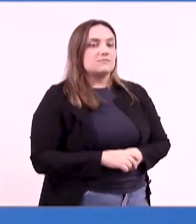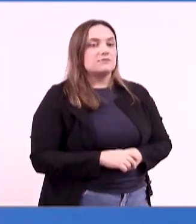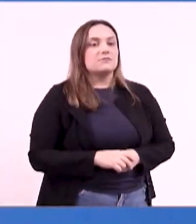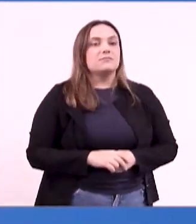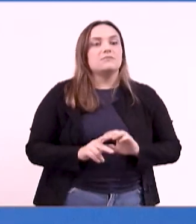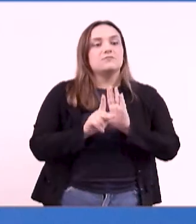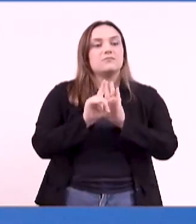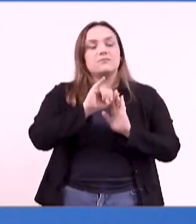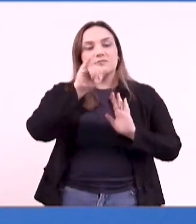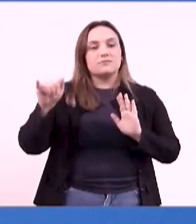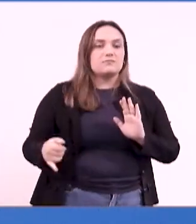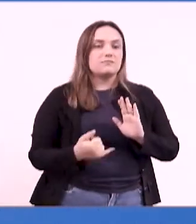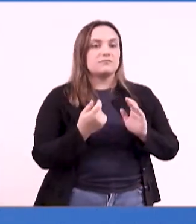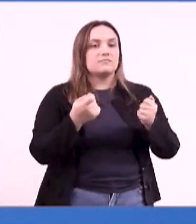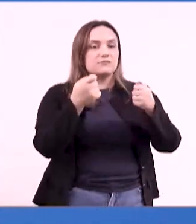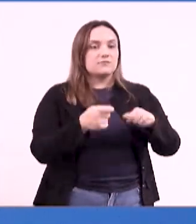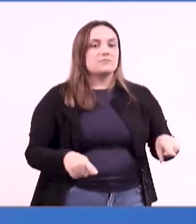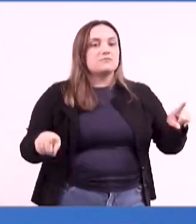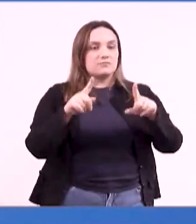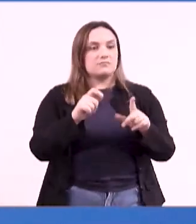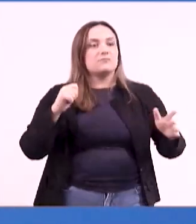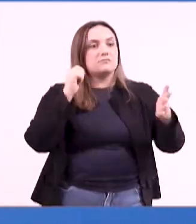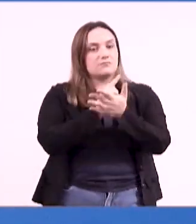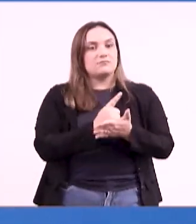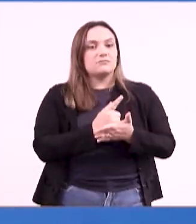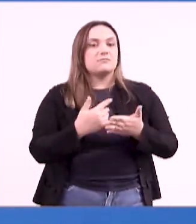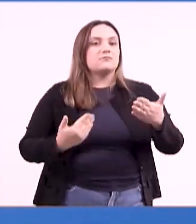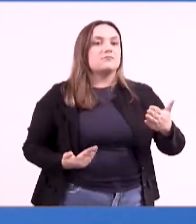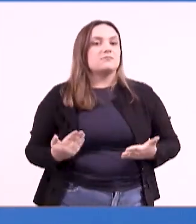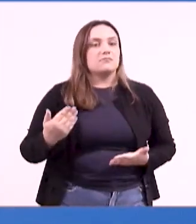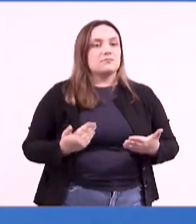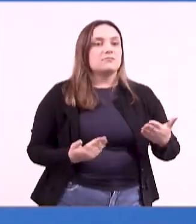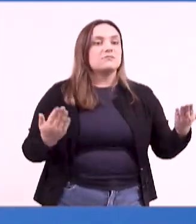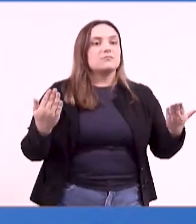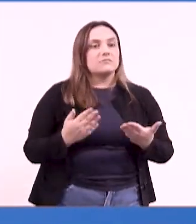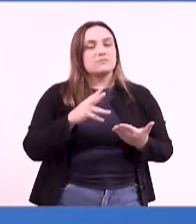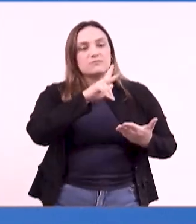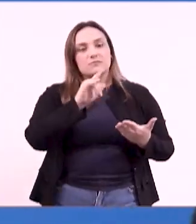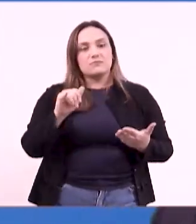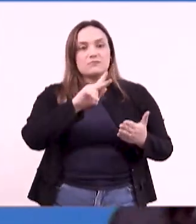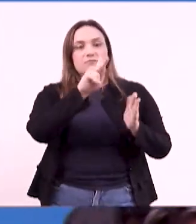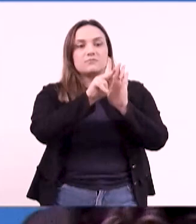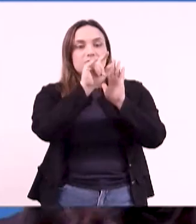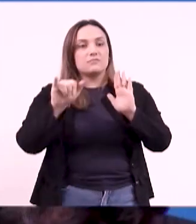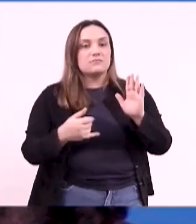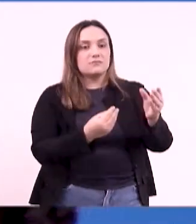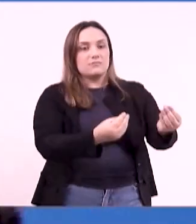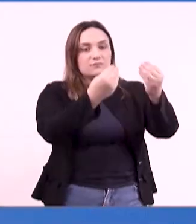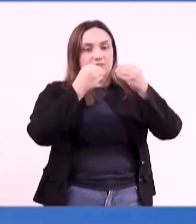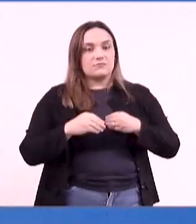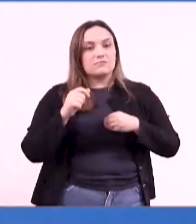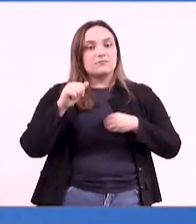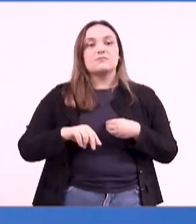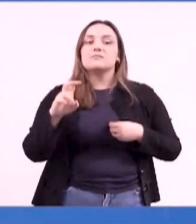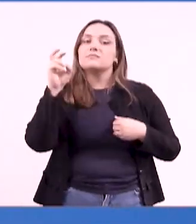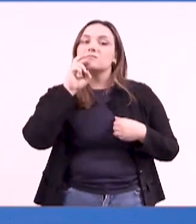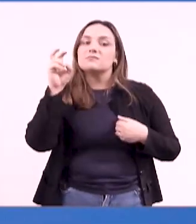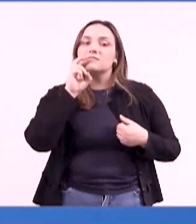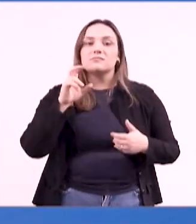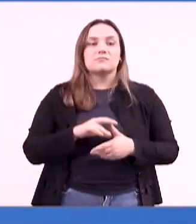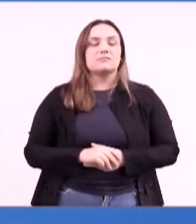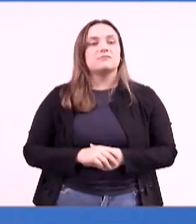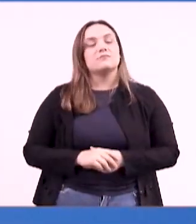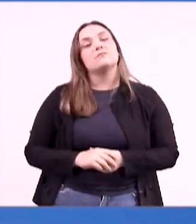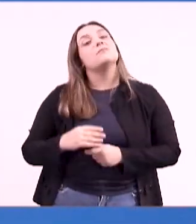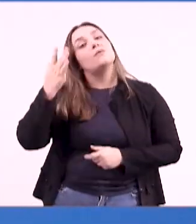servidores aposentados que têm comorbidade virá para esta Casa na quinta-feira, depois